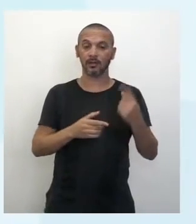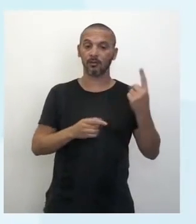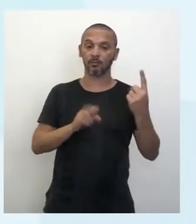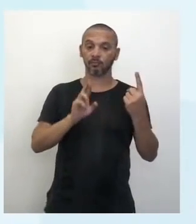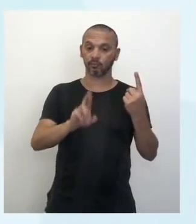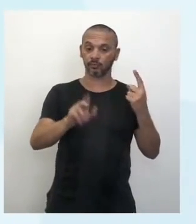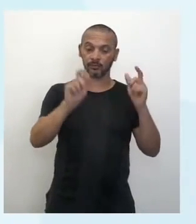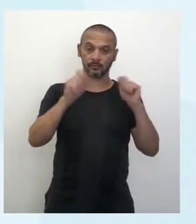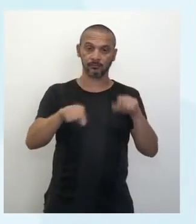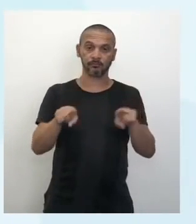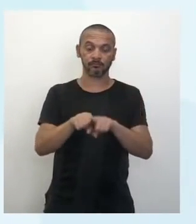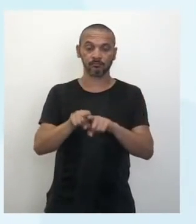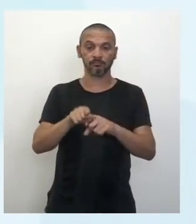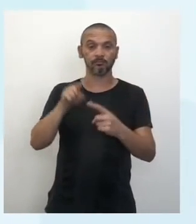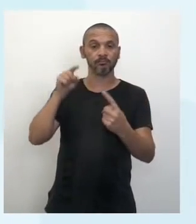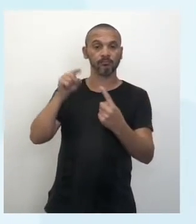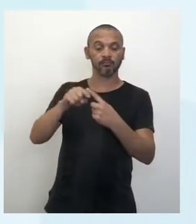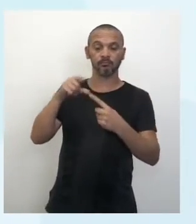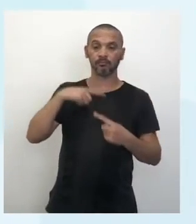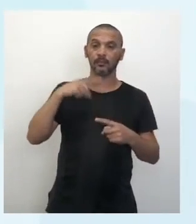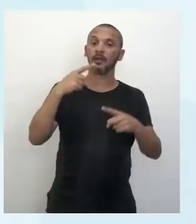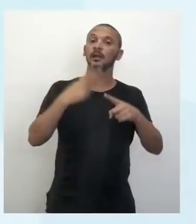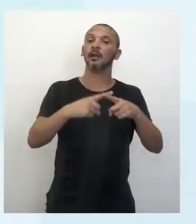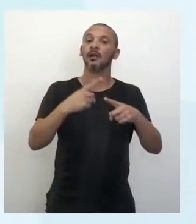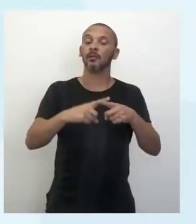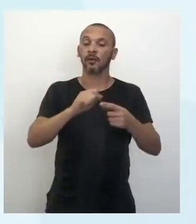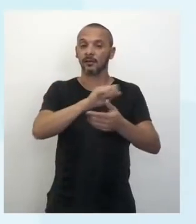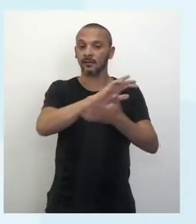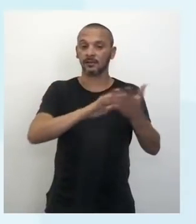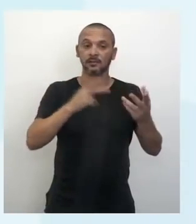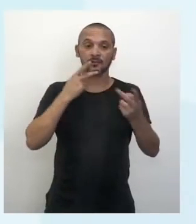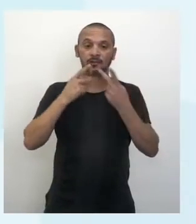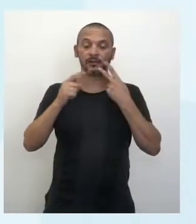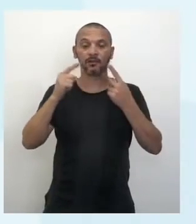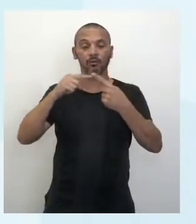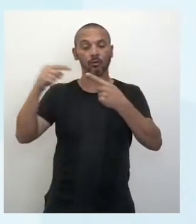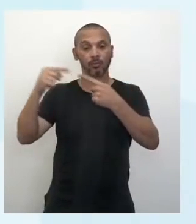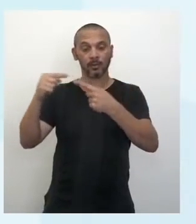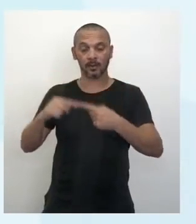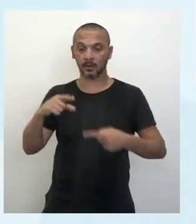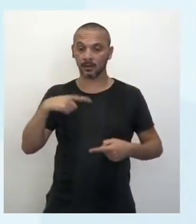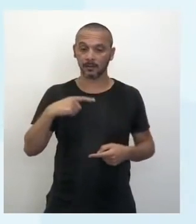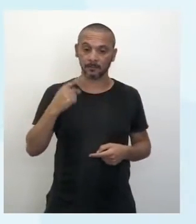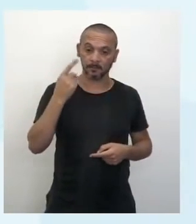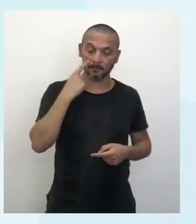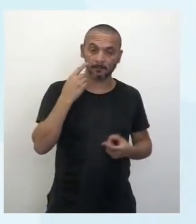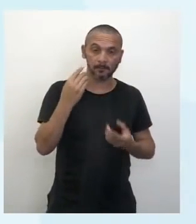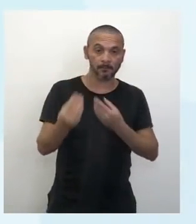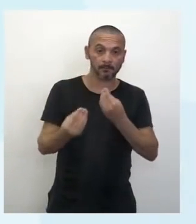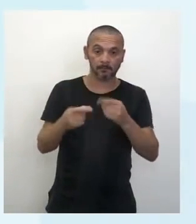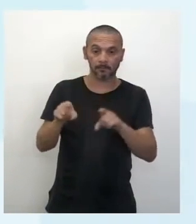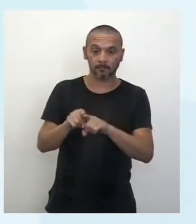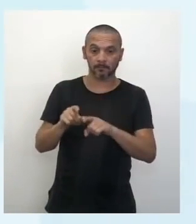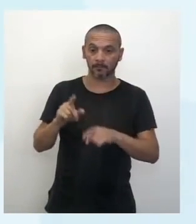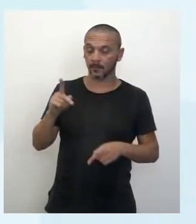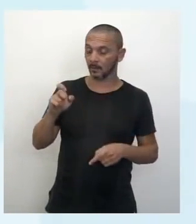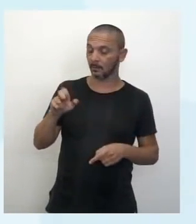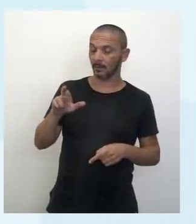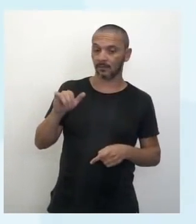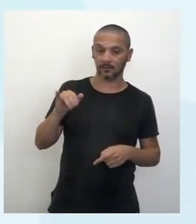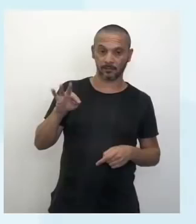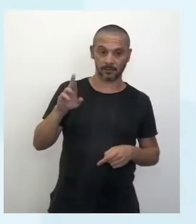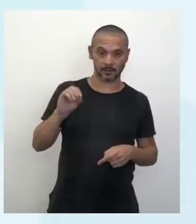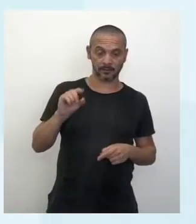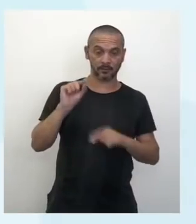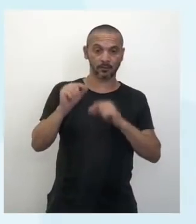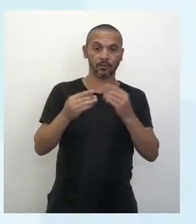razões aqui, né, pegar qualquer um lado, porque o exercício já disse que é semelhante. Vamos ver se acontece o mesmo com o perímetro, né? O perímetro